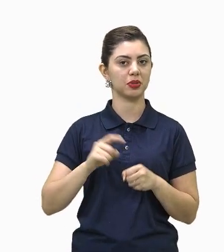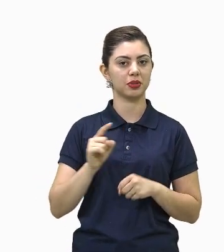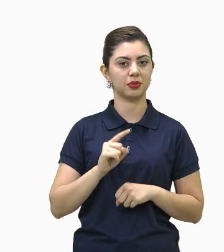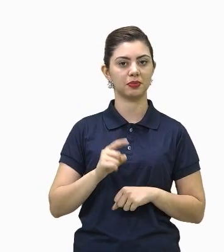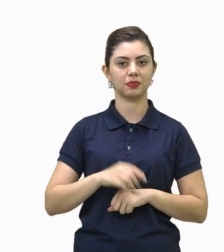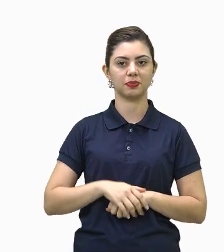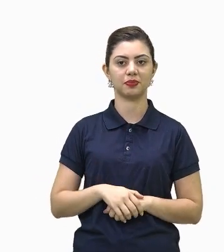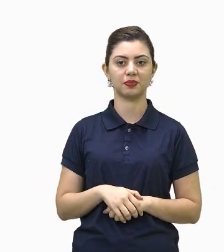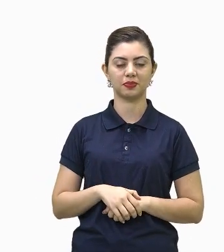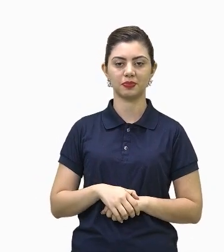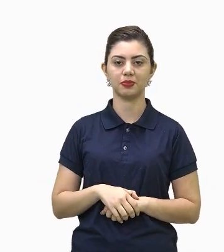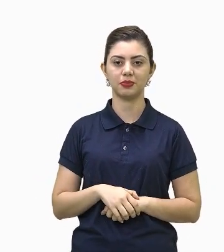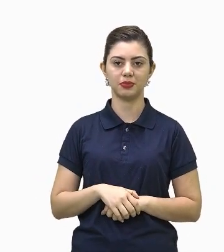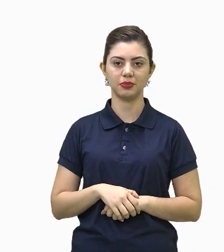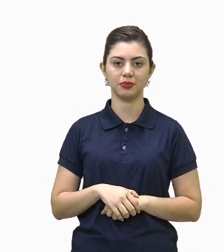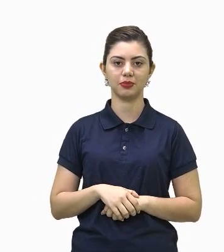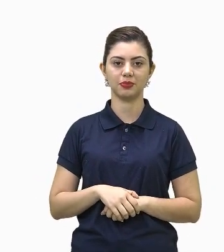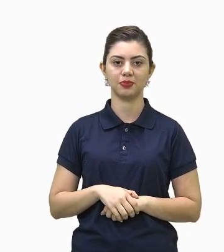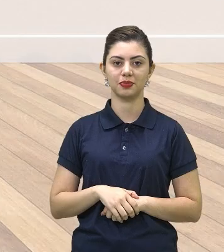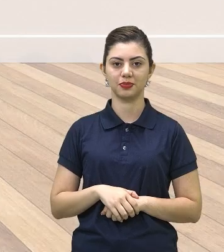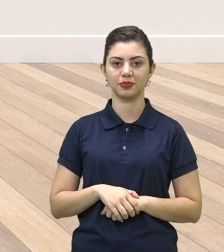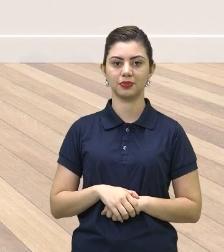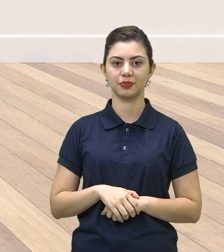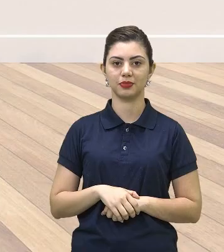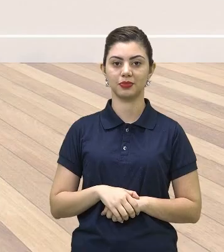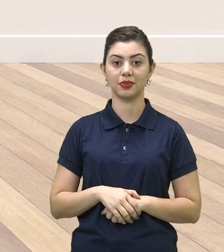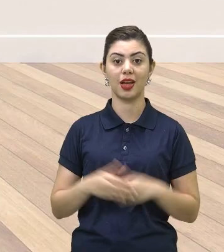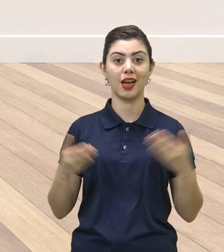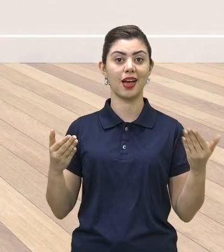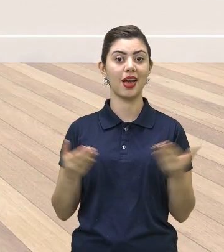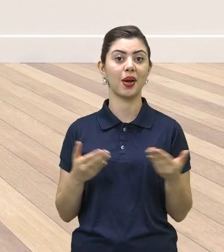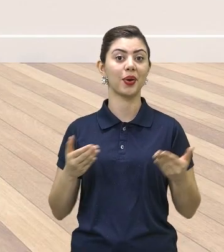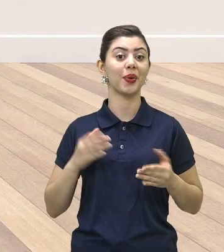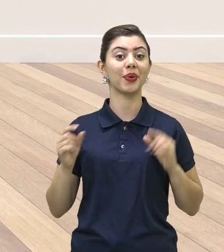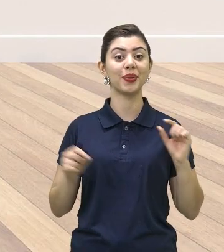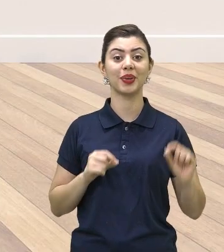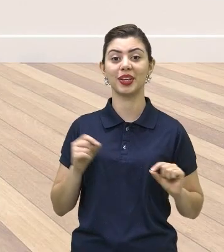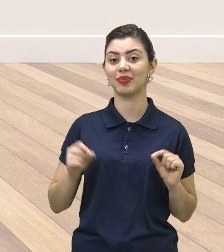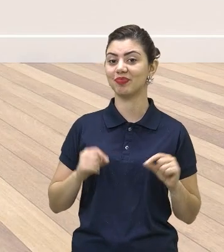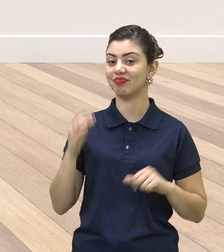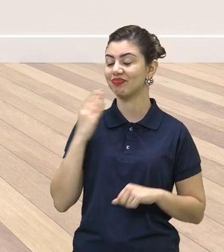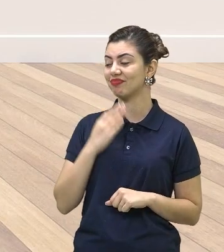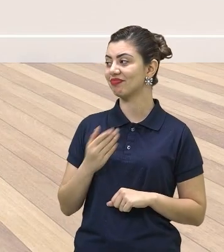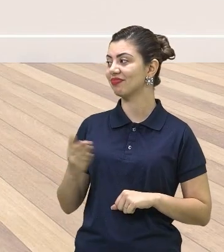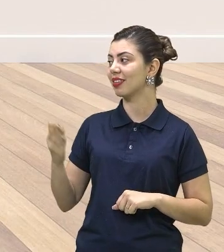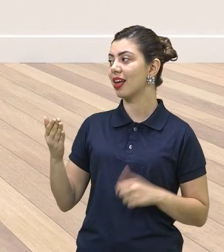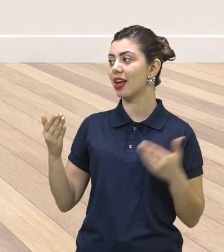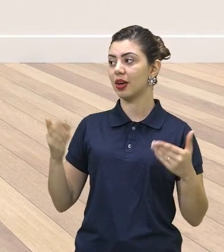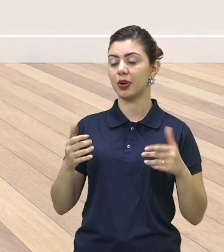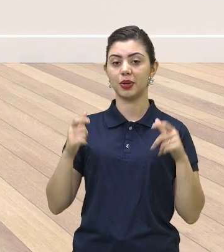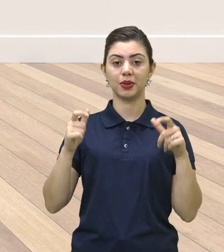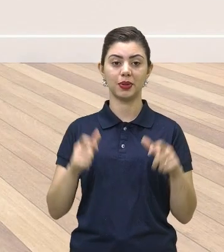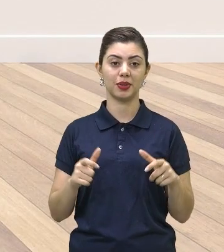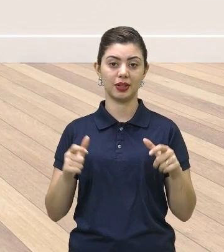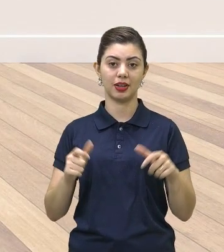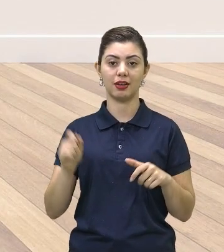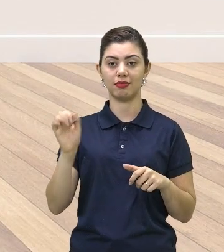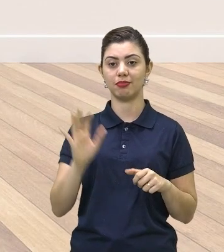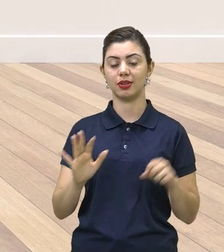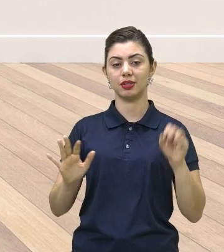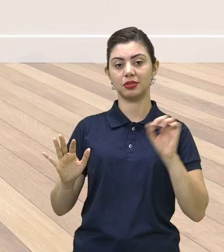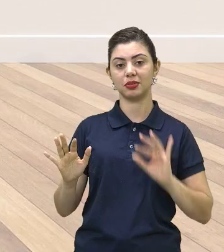comigo, olha só que interessante. Estou aqui, então, né, agora exatamente para mostrar algumas imagens, então, que